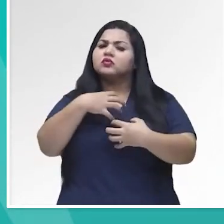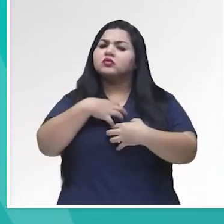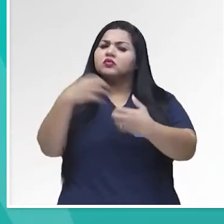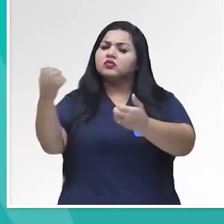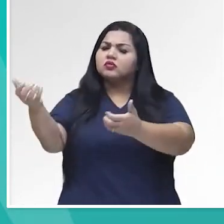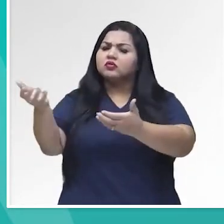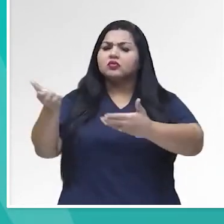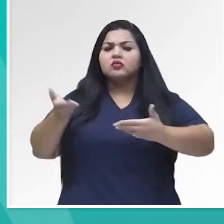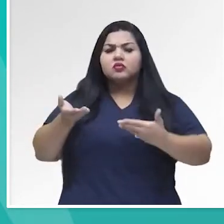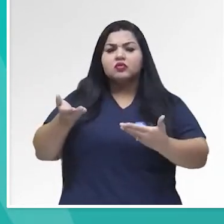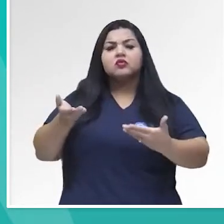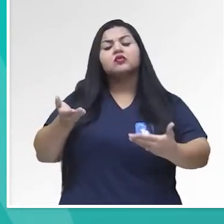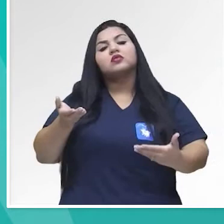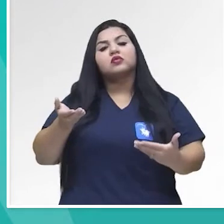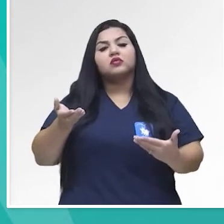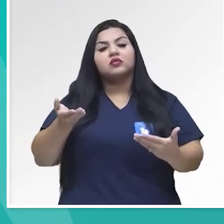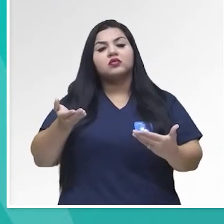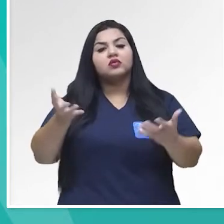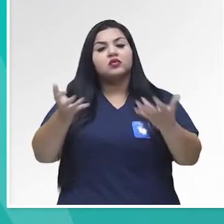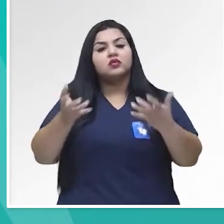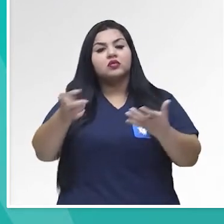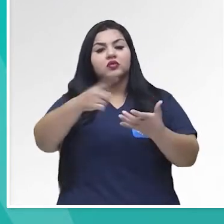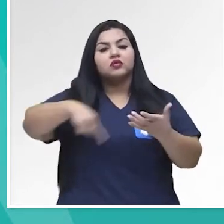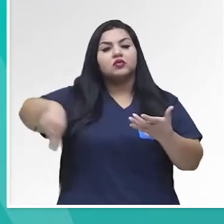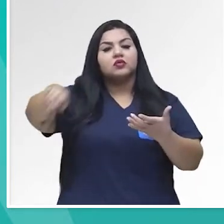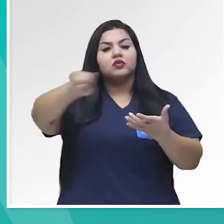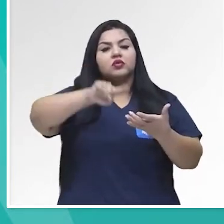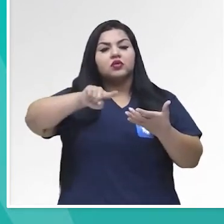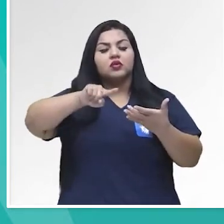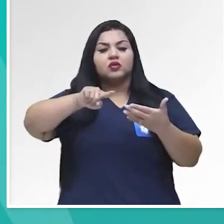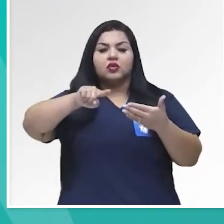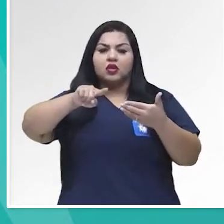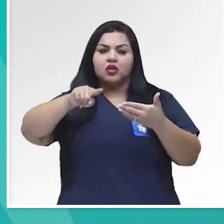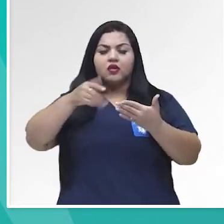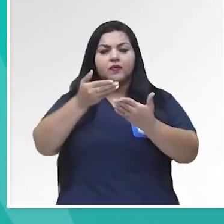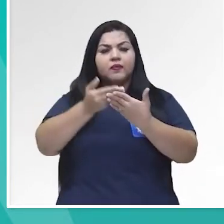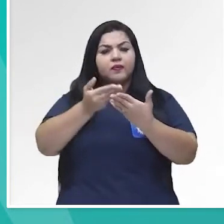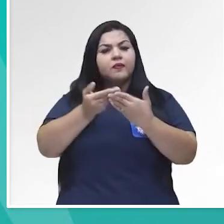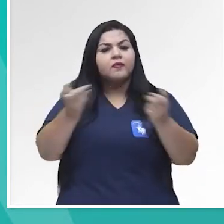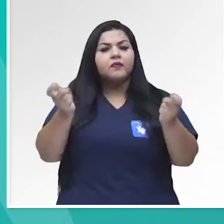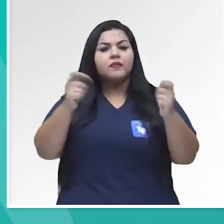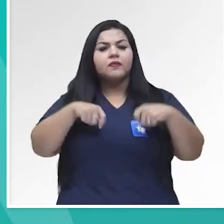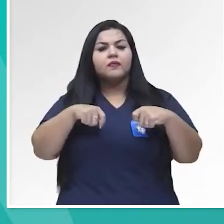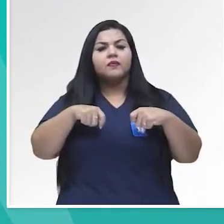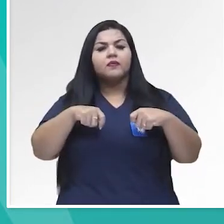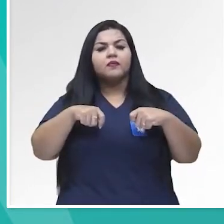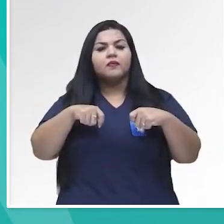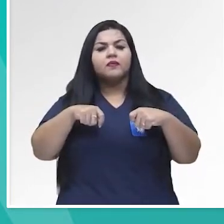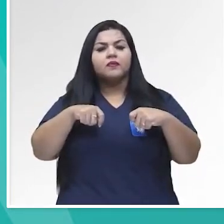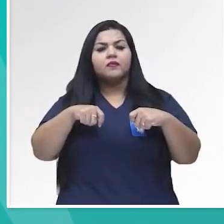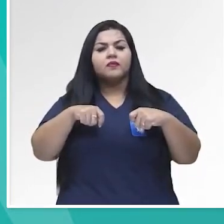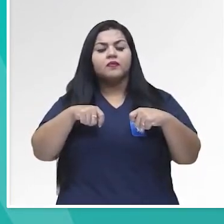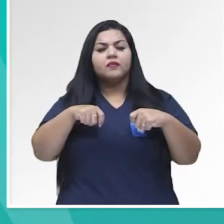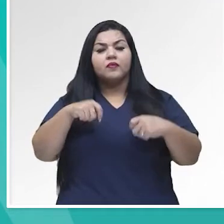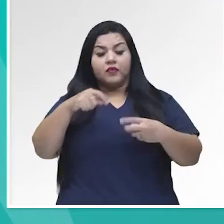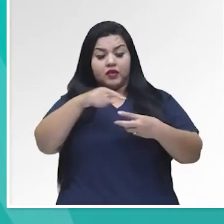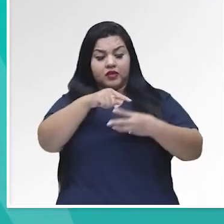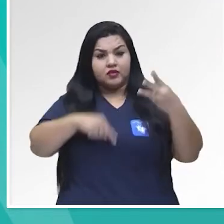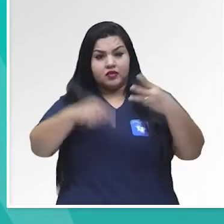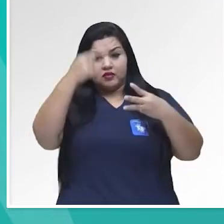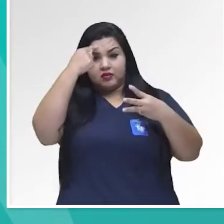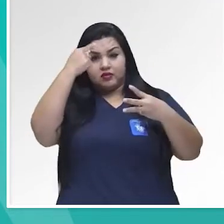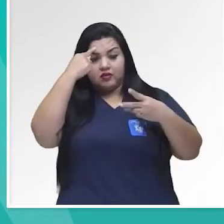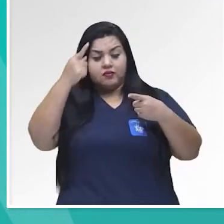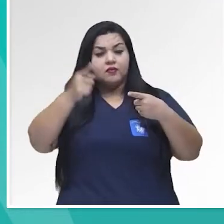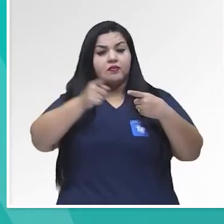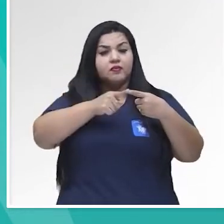acolhido e acolhida, e eu quero que você, ao longo desta aula, possa ficar com 3 ideias. A